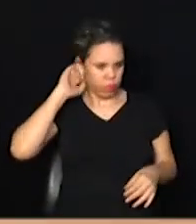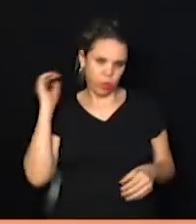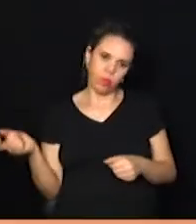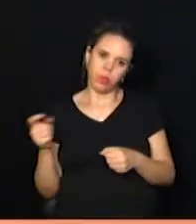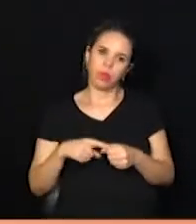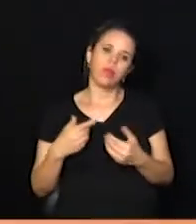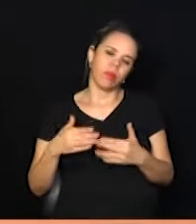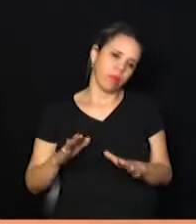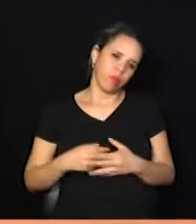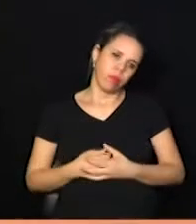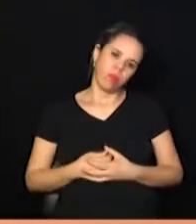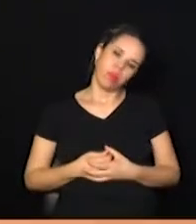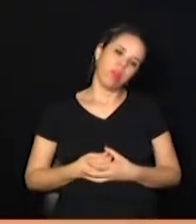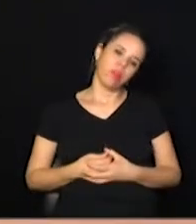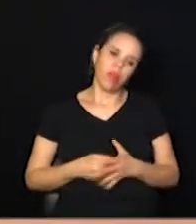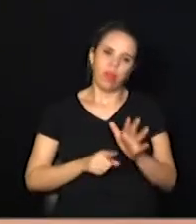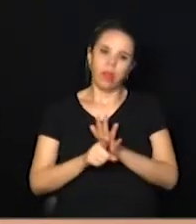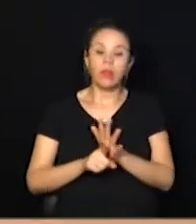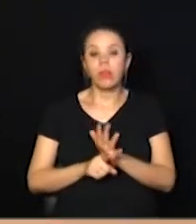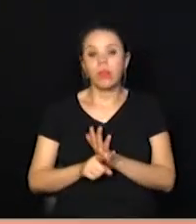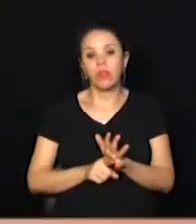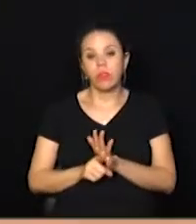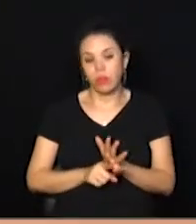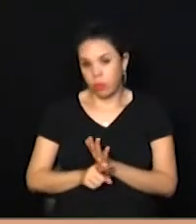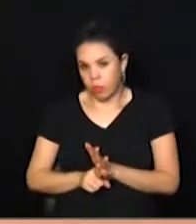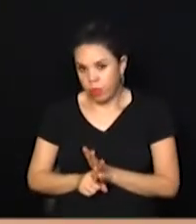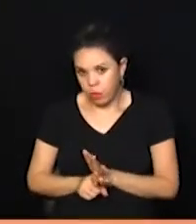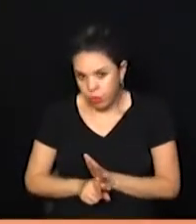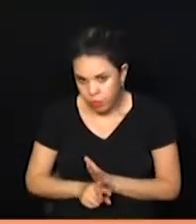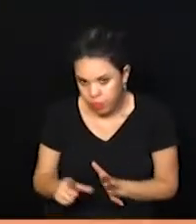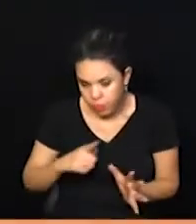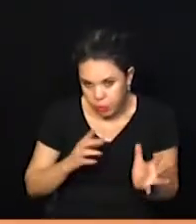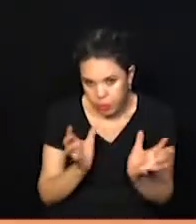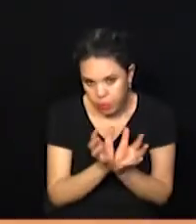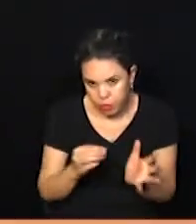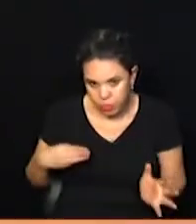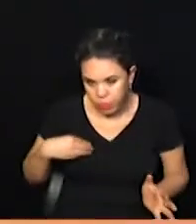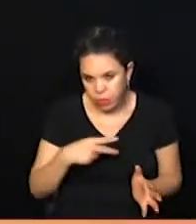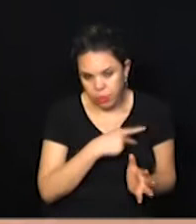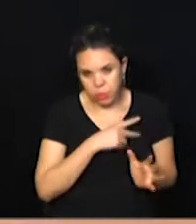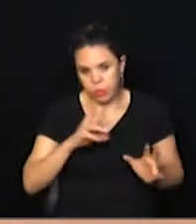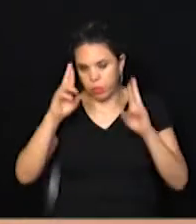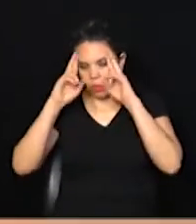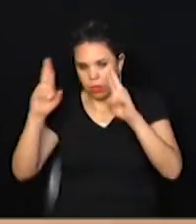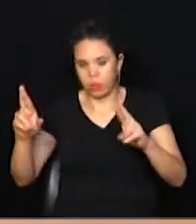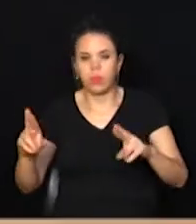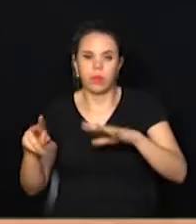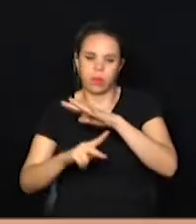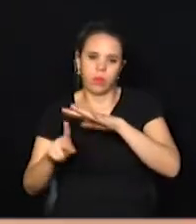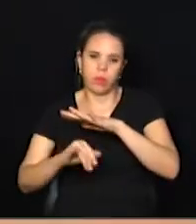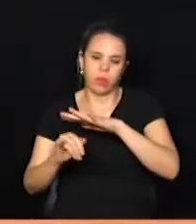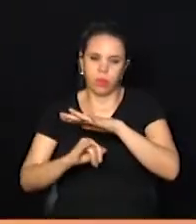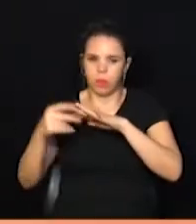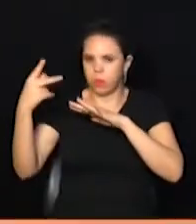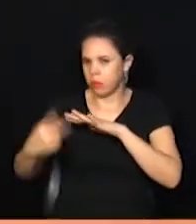retomadas. Investigações essas que a gente ouve do Ministério Público, com todo respeito à instituição, que não